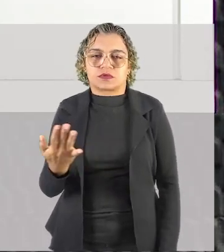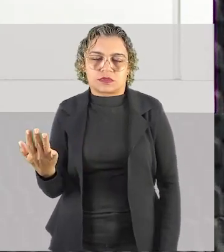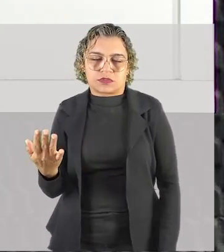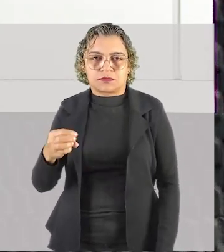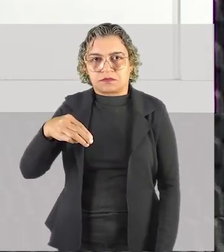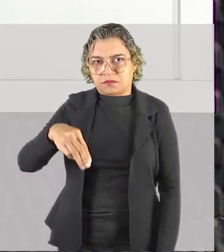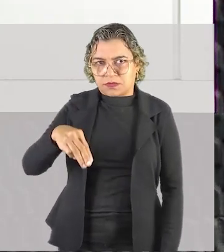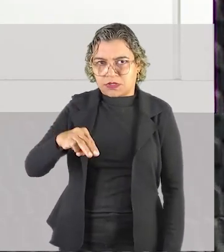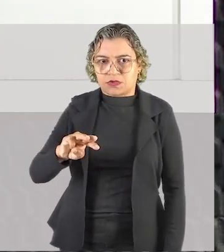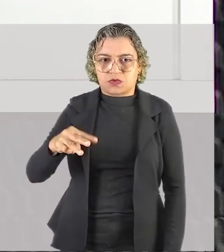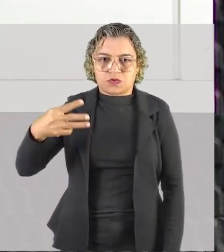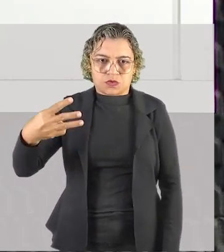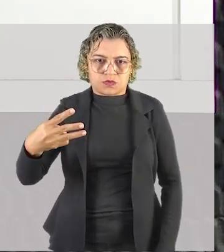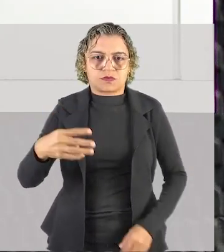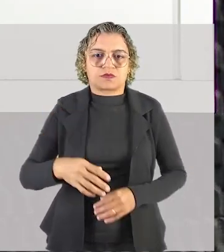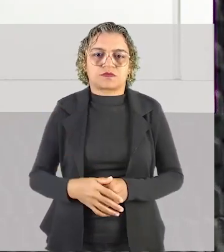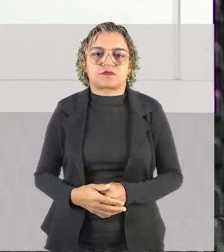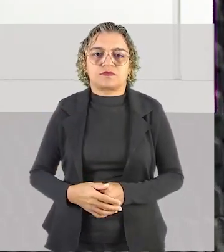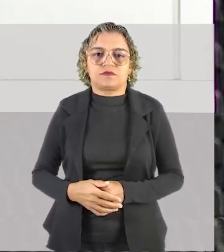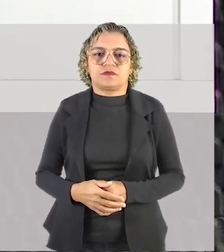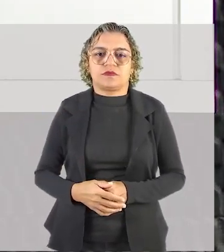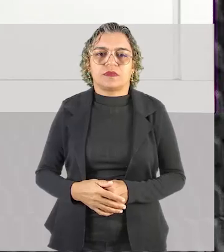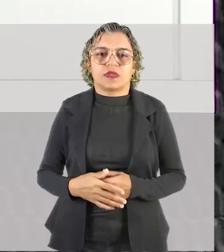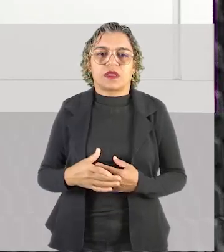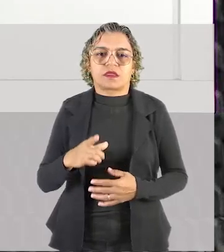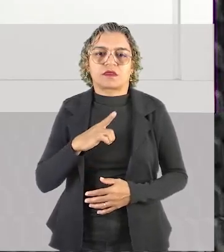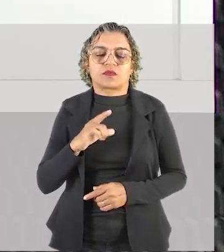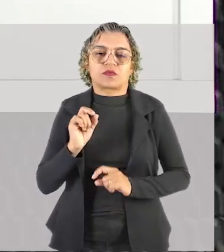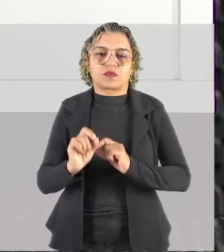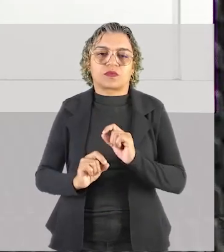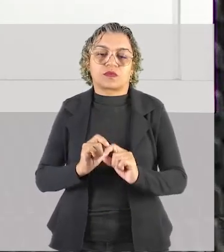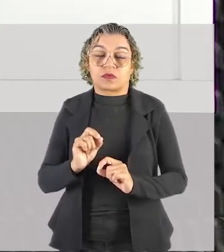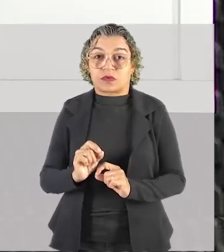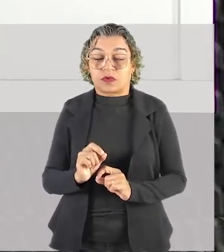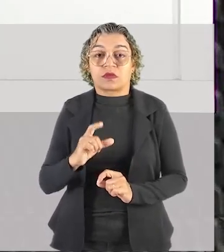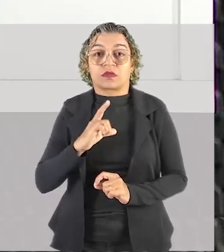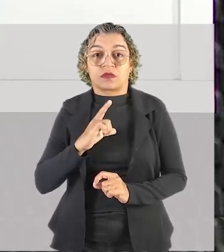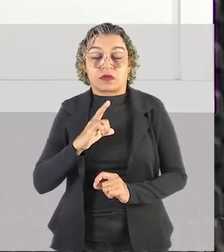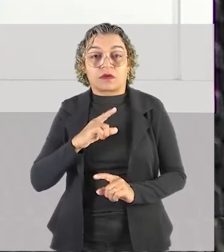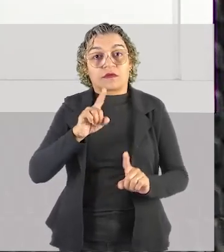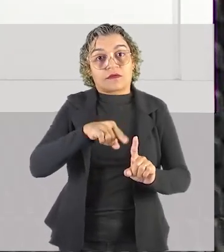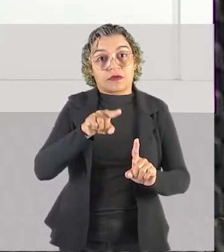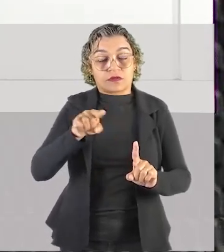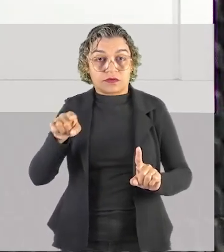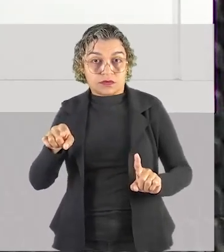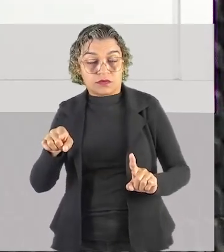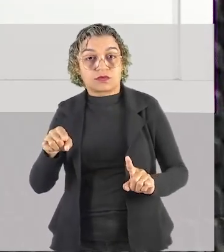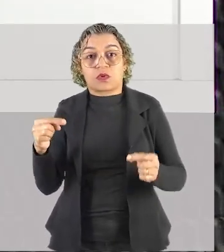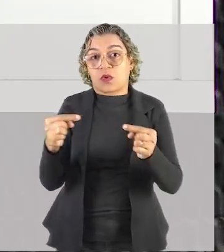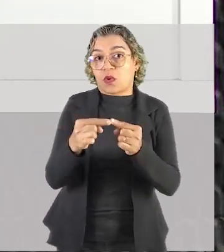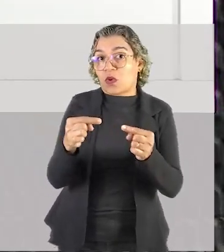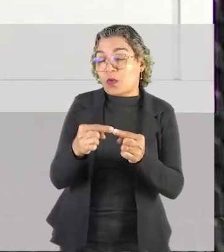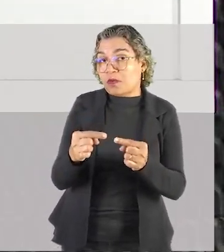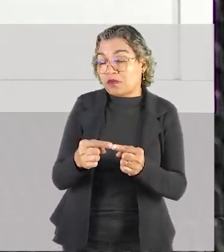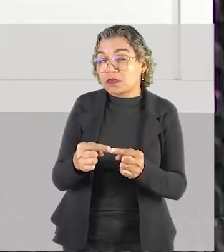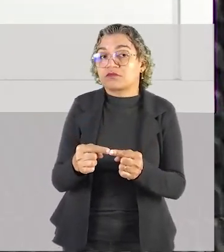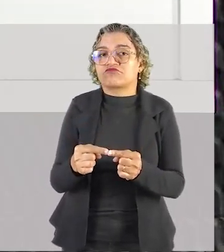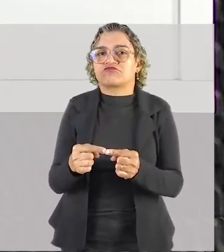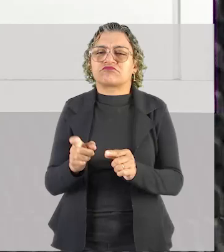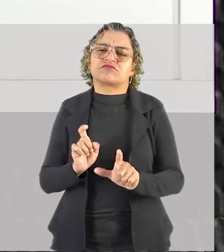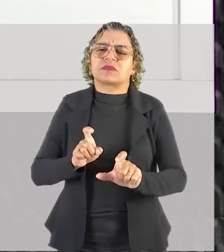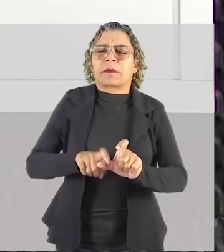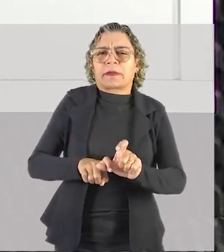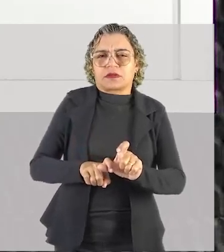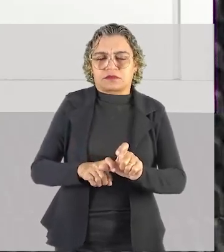cúbicos. Toda a função, turma, é uma relação entre duas variáveis. Uma que está em função da outra, uma que depende